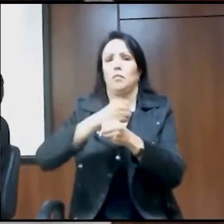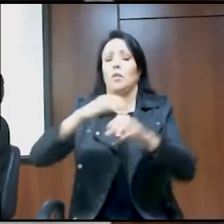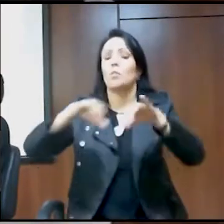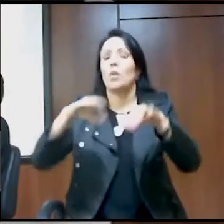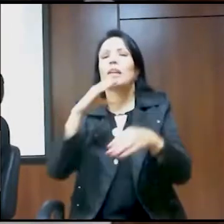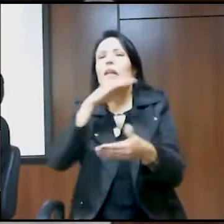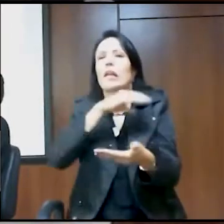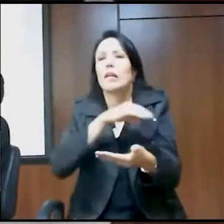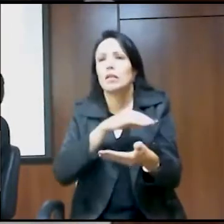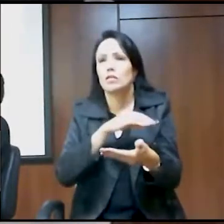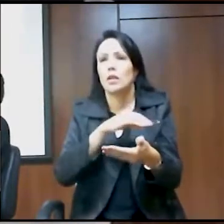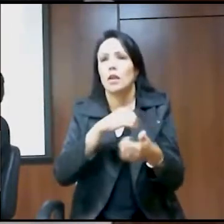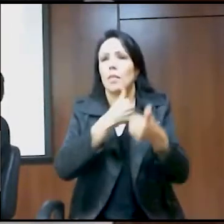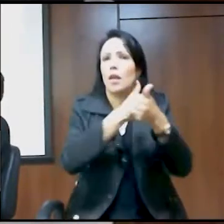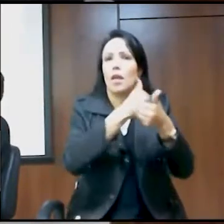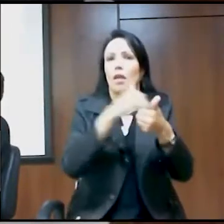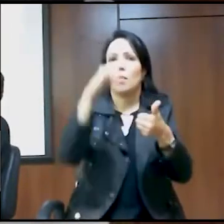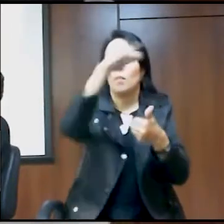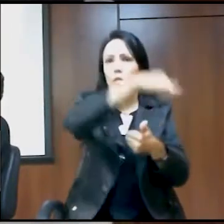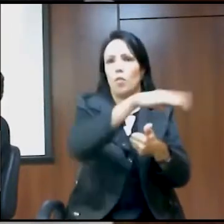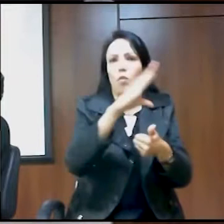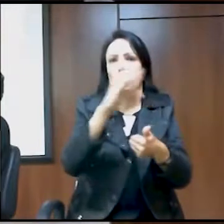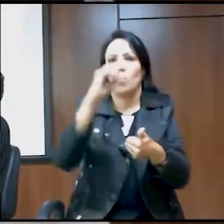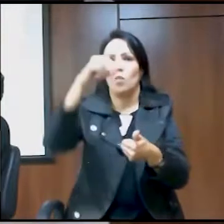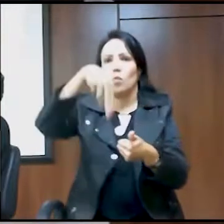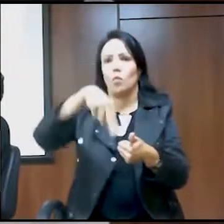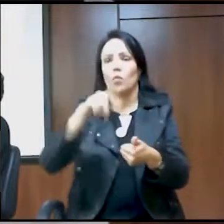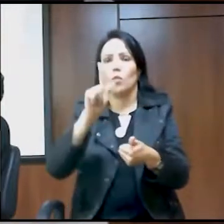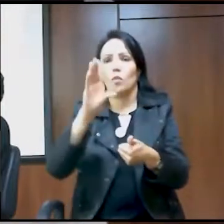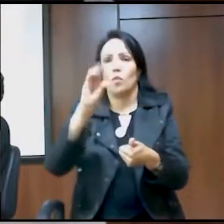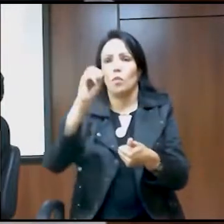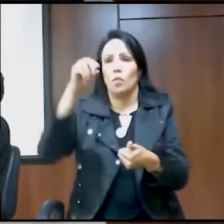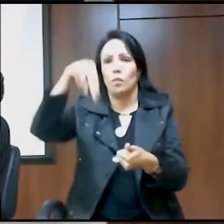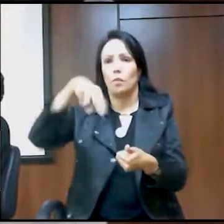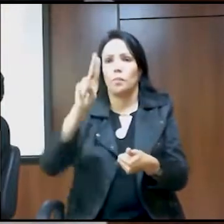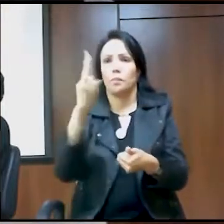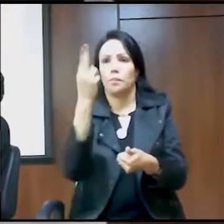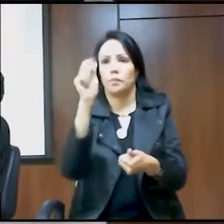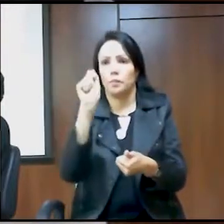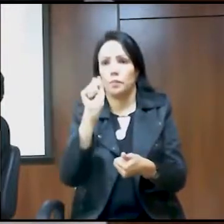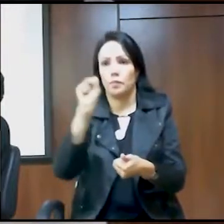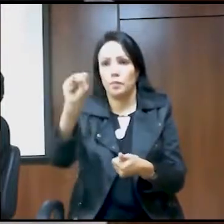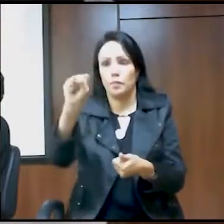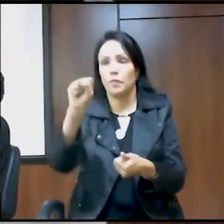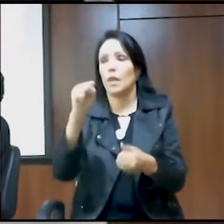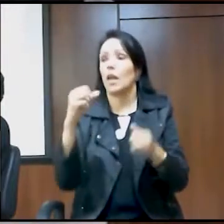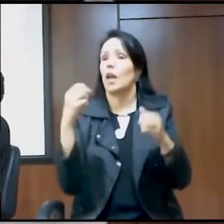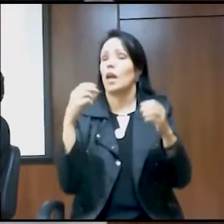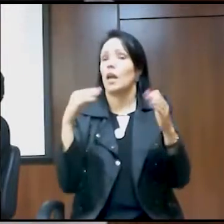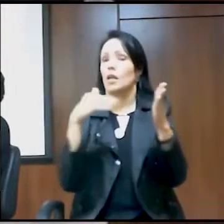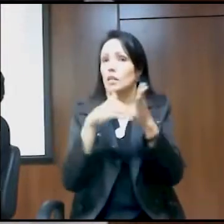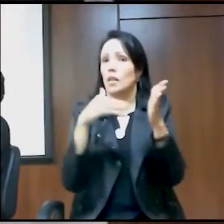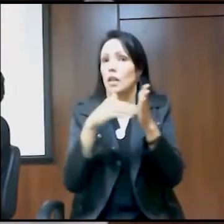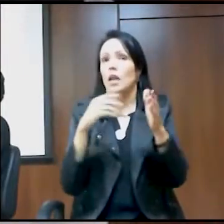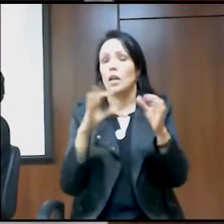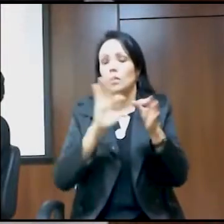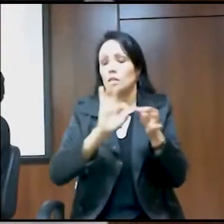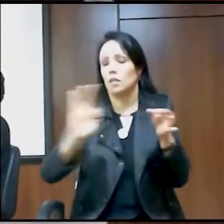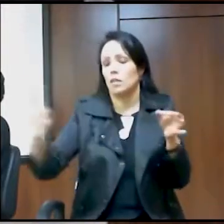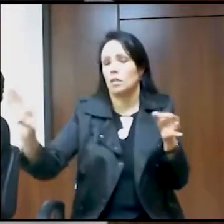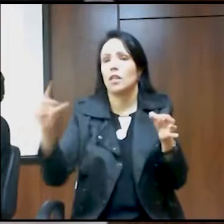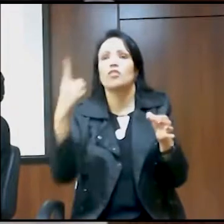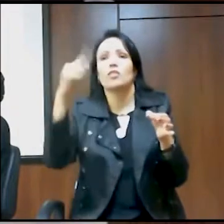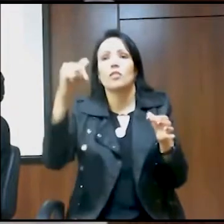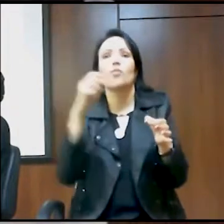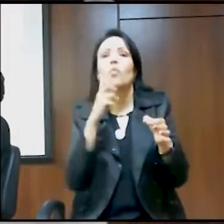lado do aeroporto de Congonhas, por causa da obra da linha 17 Ouro do metrô. E até hoje, né, desde